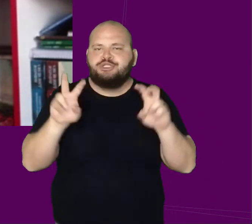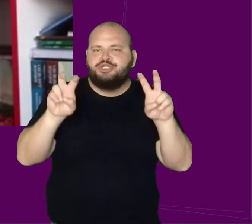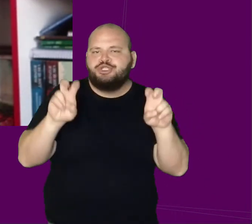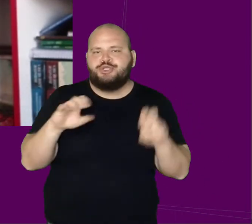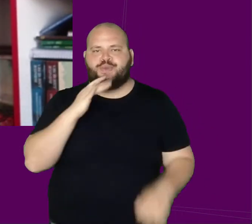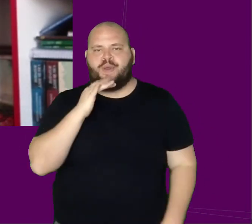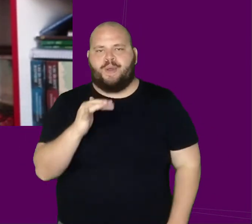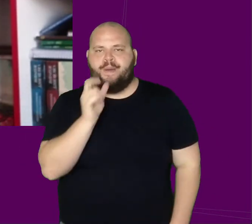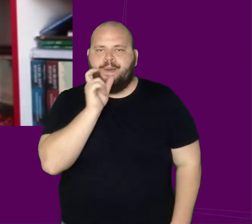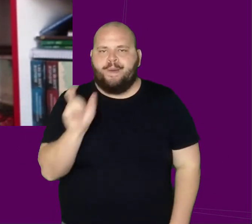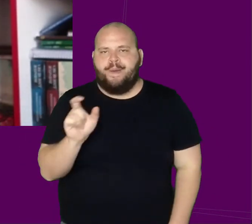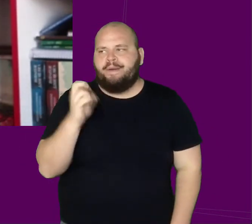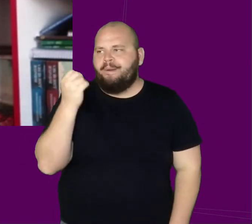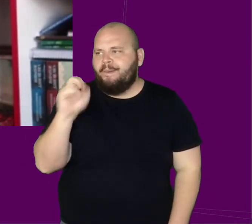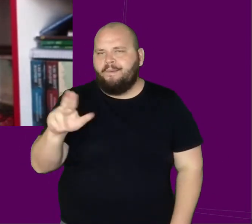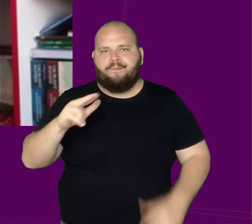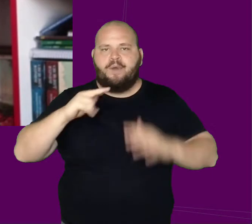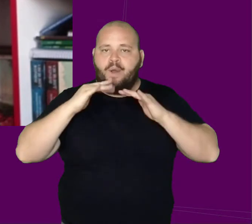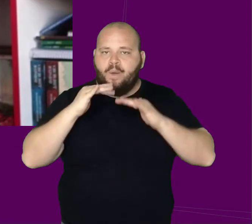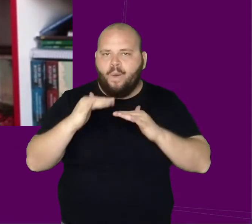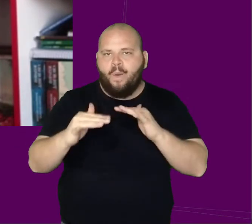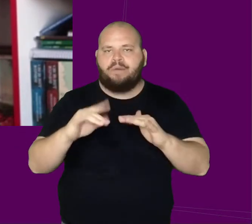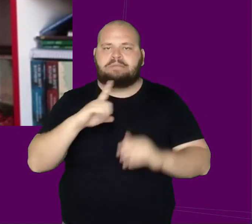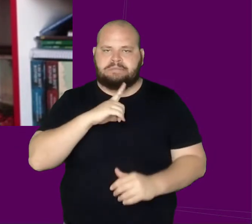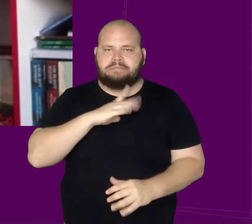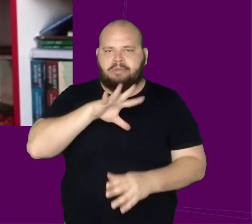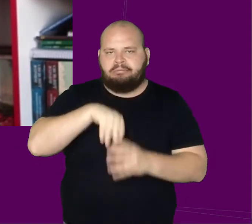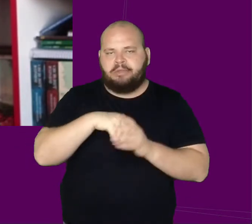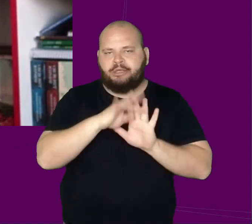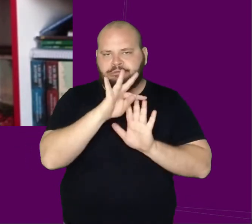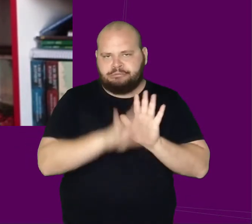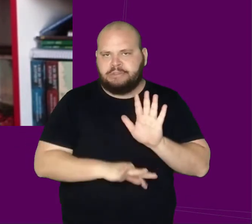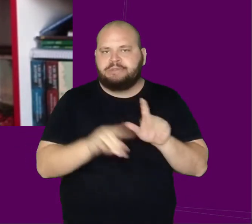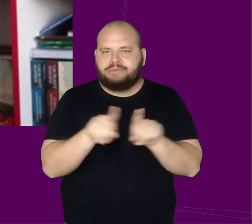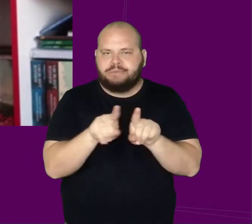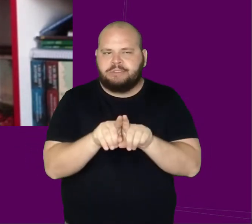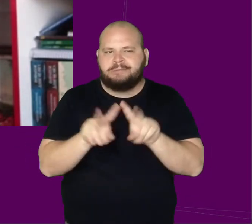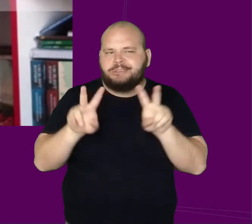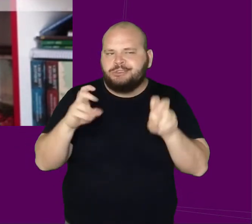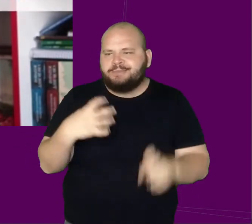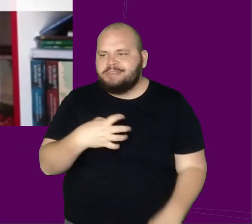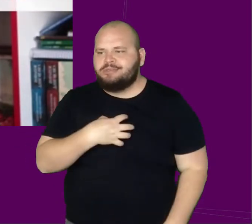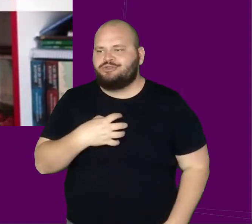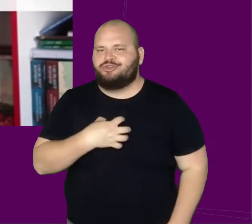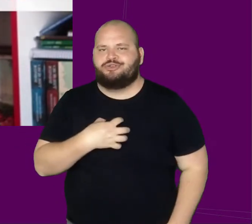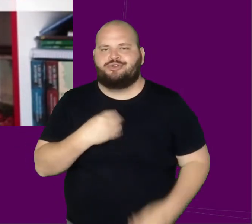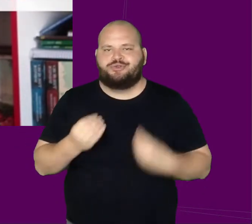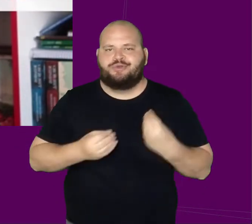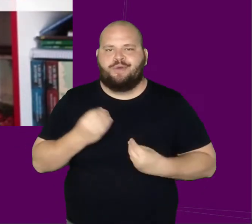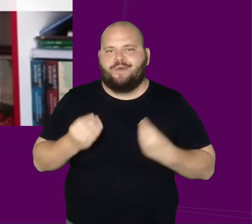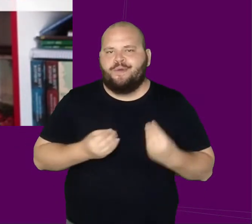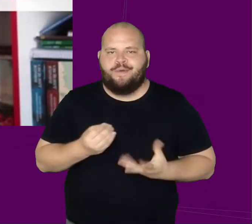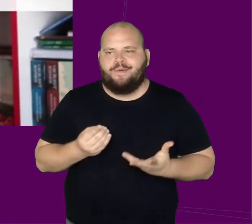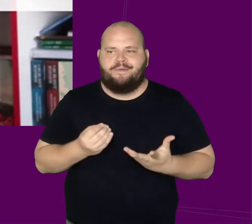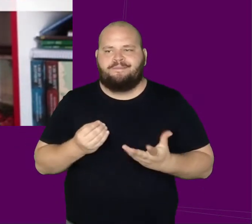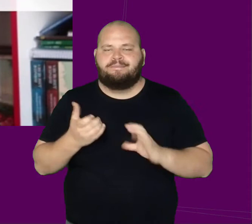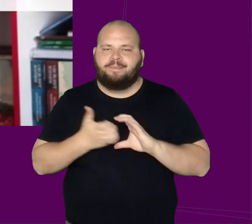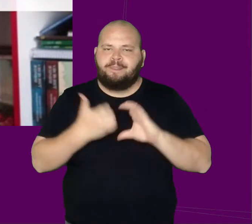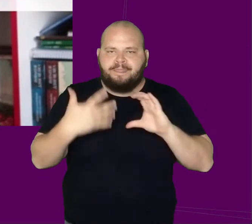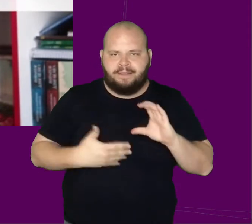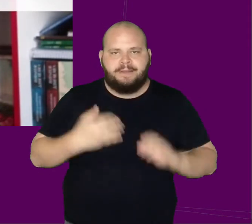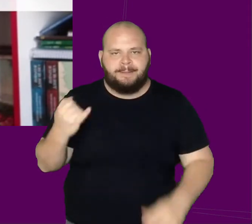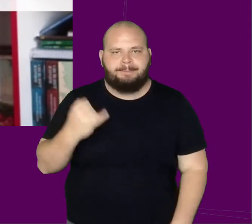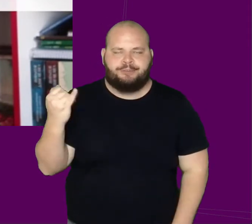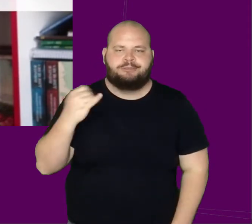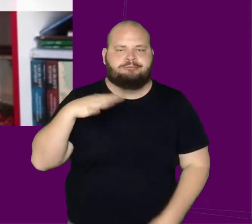uma cor. Ela vai falar sobre as cores. As cores são a questão dos sentidos, né? São